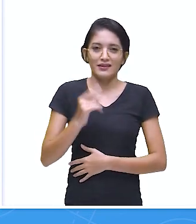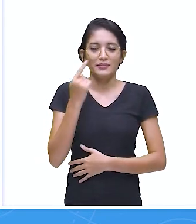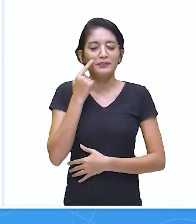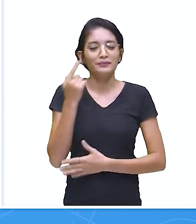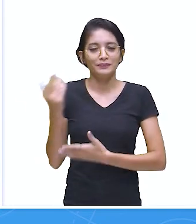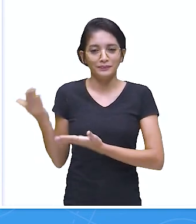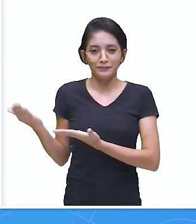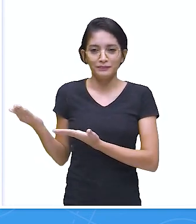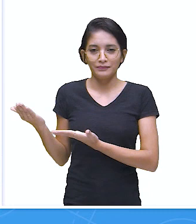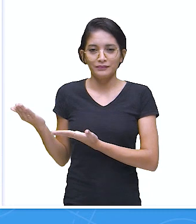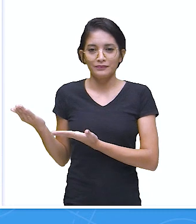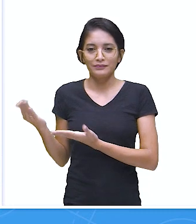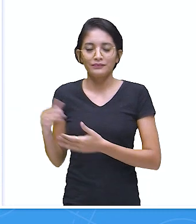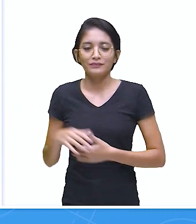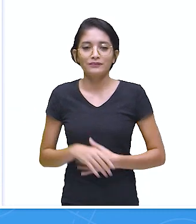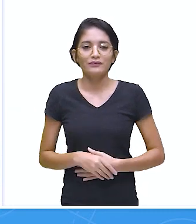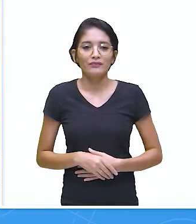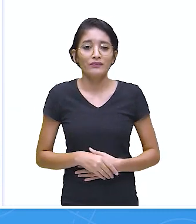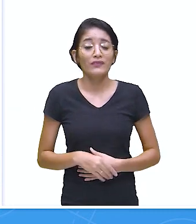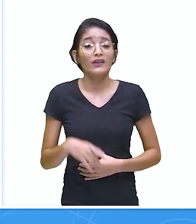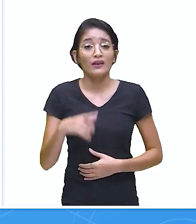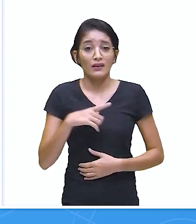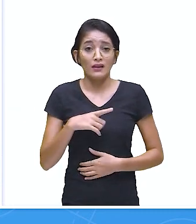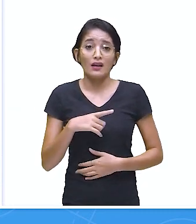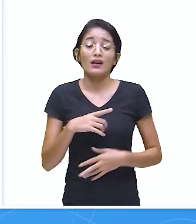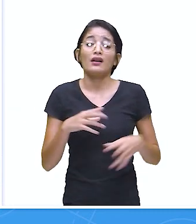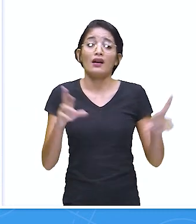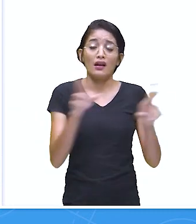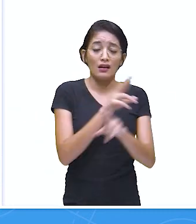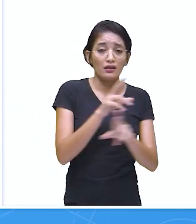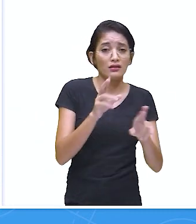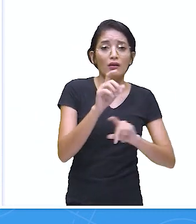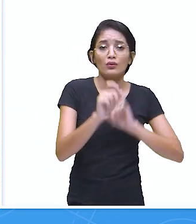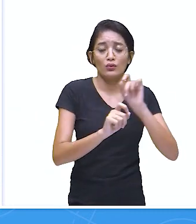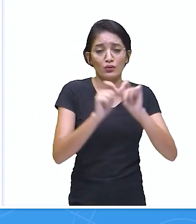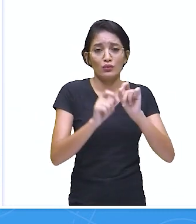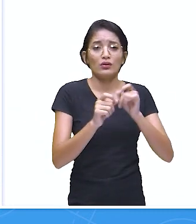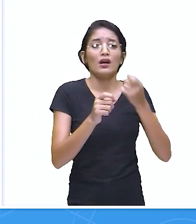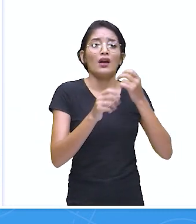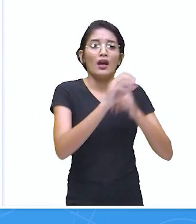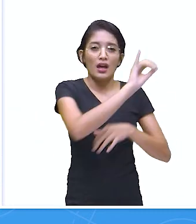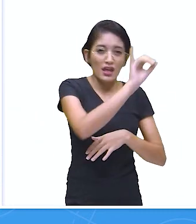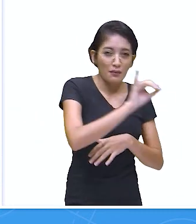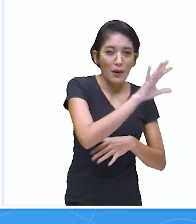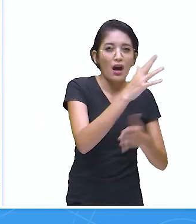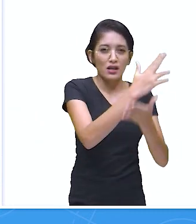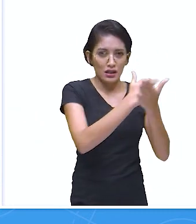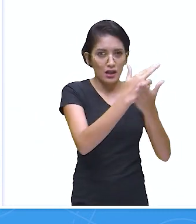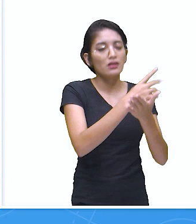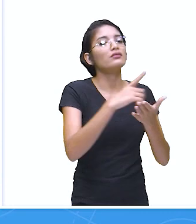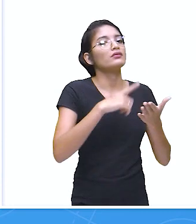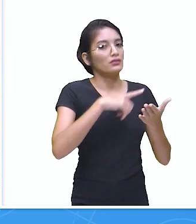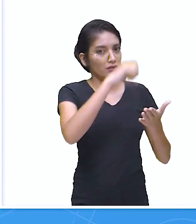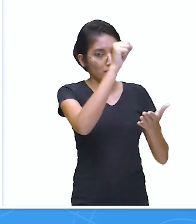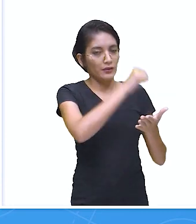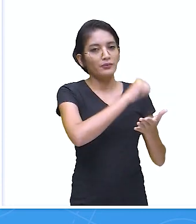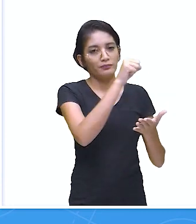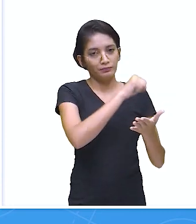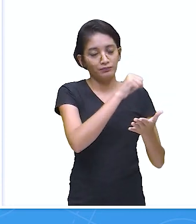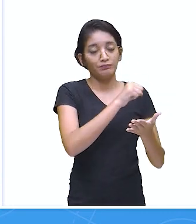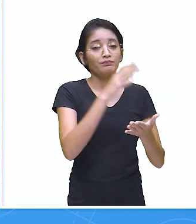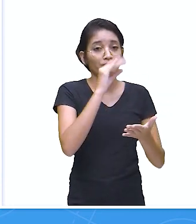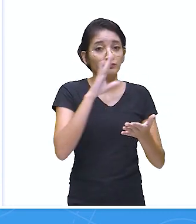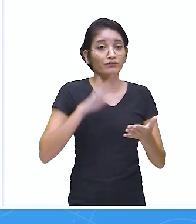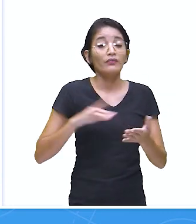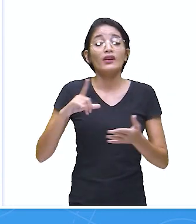aqui, ó. Né? Então, temos associação de linguagem verbal e linguagem não verbal aí? Temos, né? Temos a imagem do garoto e